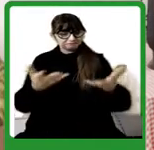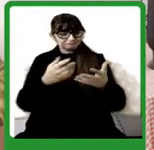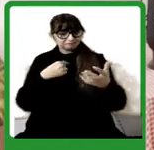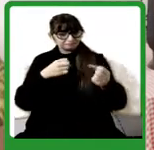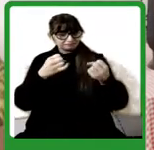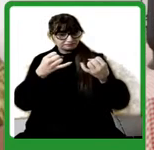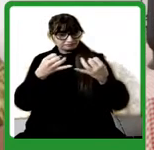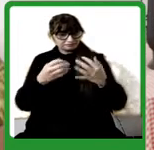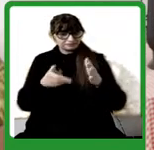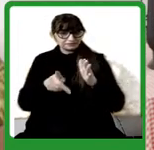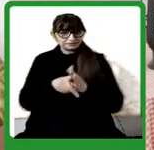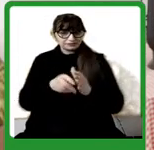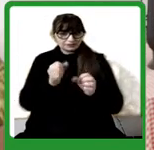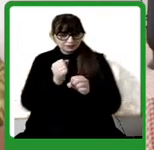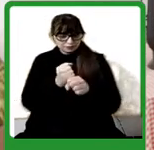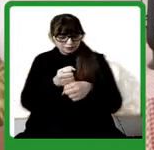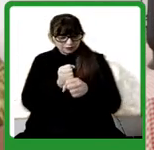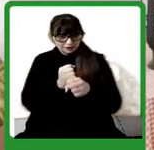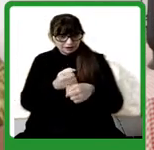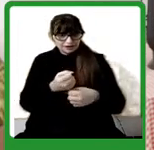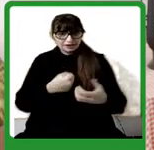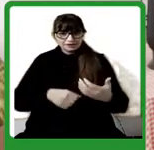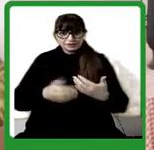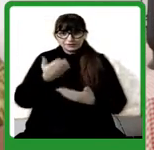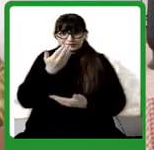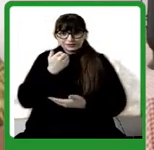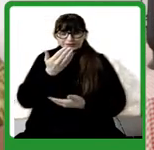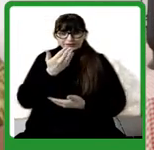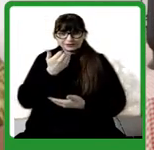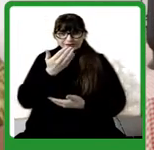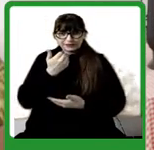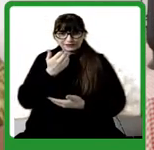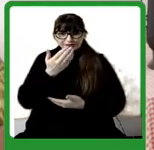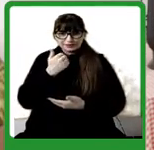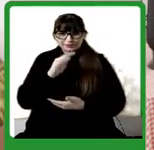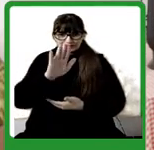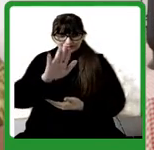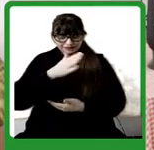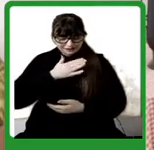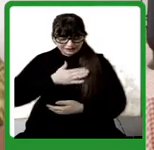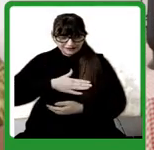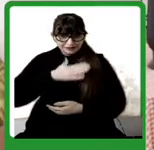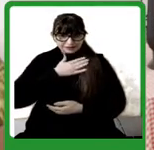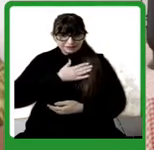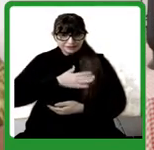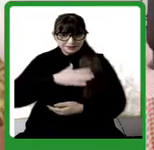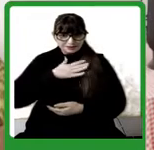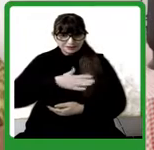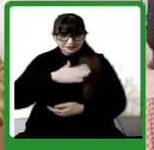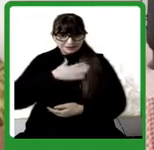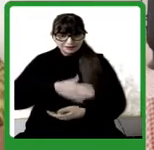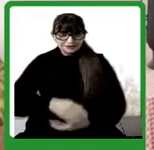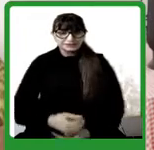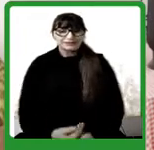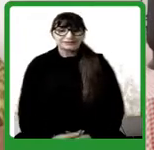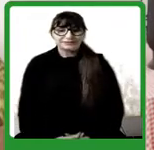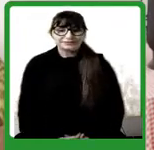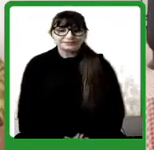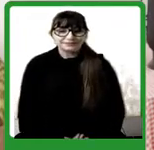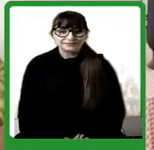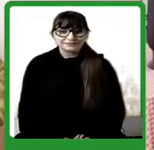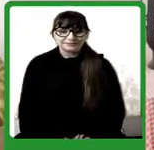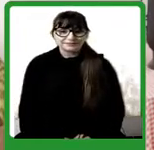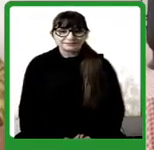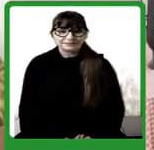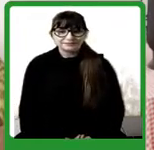polenta, eu vou comer e vou falar de boca cheia, tá? Não posso falar de boca cheia. Como é que eu vou falar agora? Fala tudo, viu? Tá bom? Falo eu, então. Ô, Badinho, me diz uma